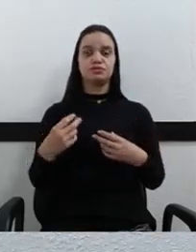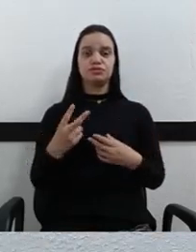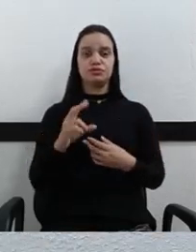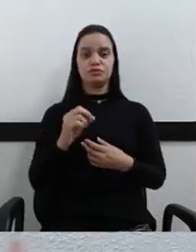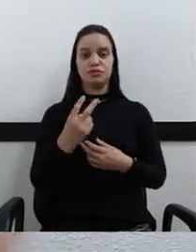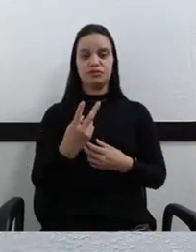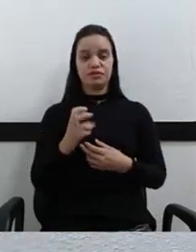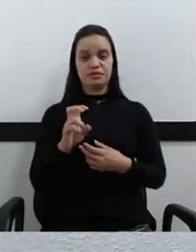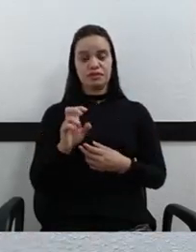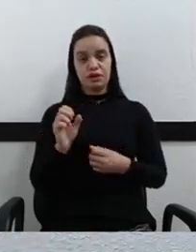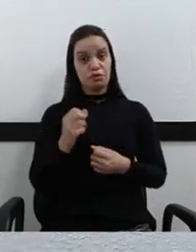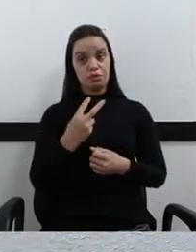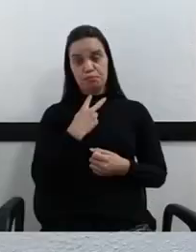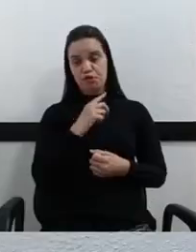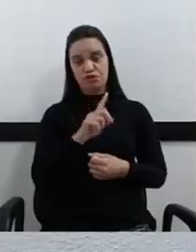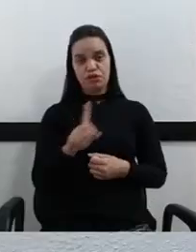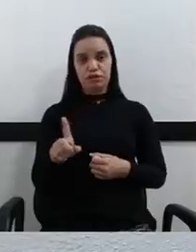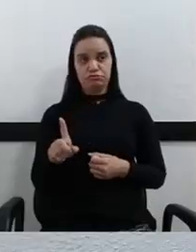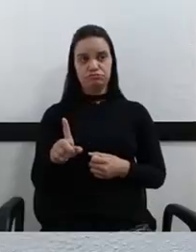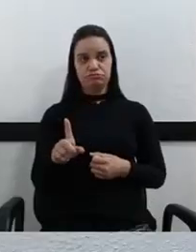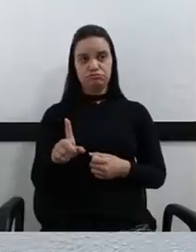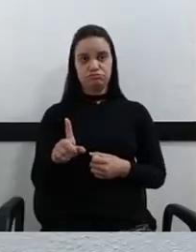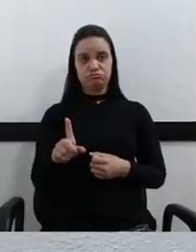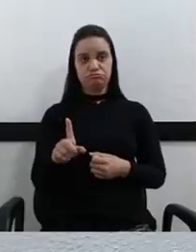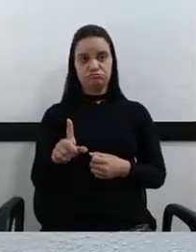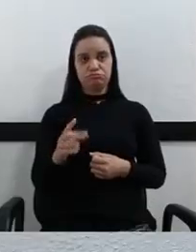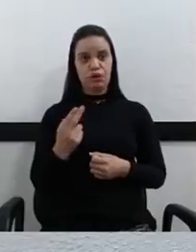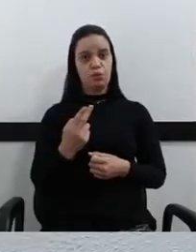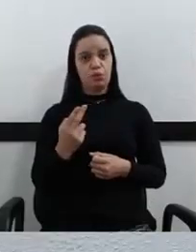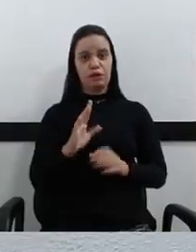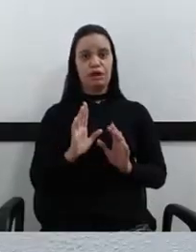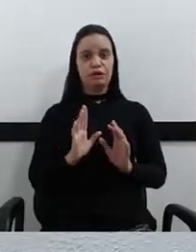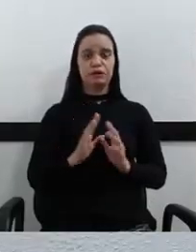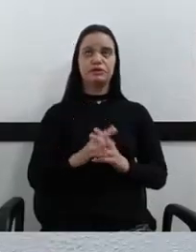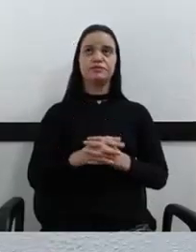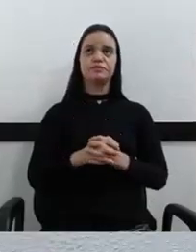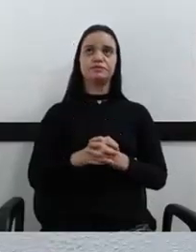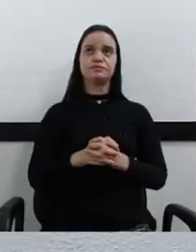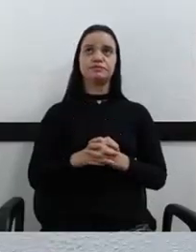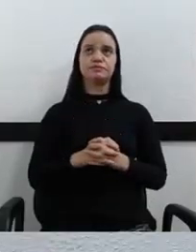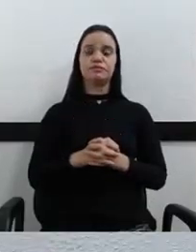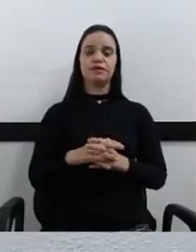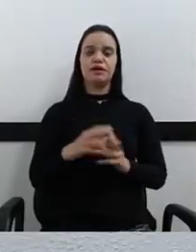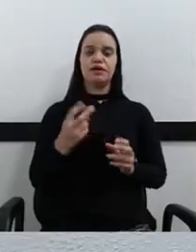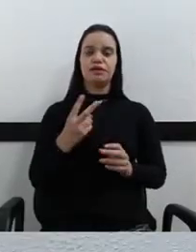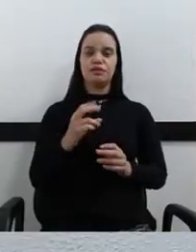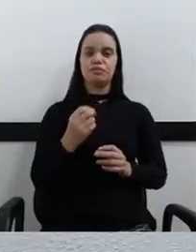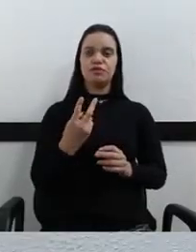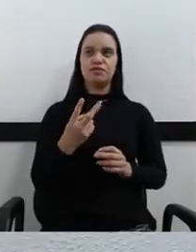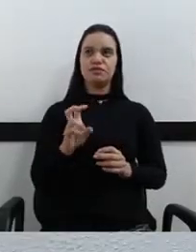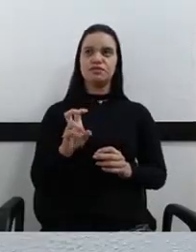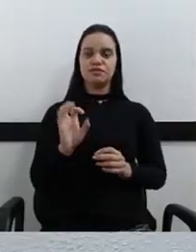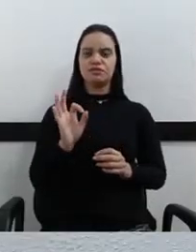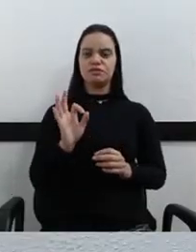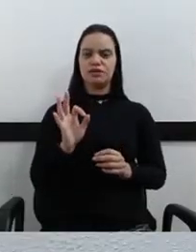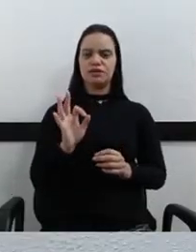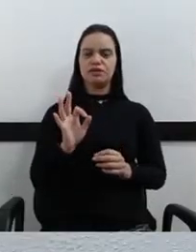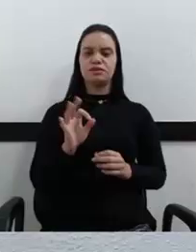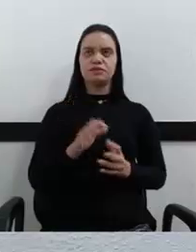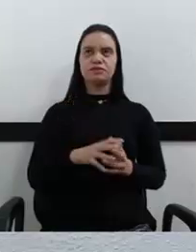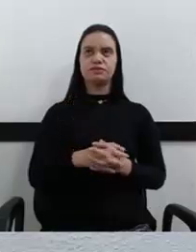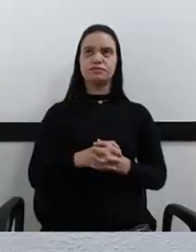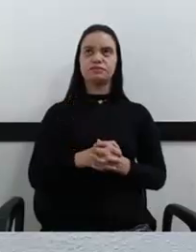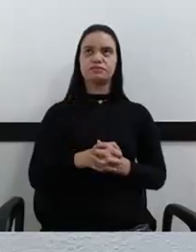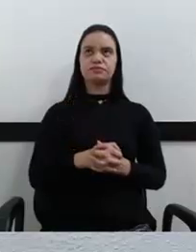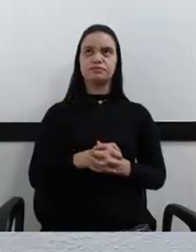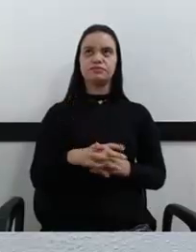2025, porque, né, assim, isso não, infelizmente a gente... Isso é tranquilo, Bruna. Acho que não é 2025 mesmo. Não, tudo bem, assim, acho que as